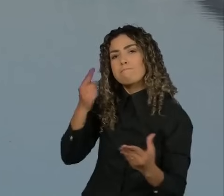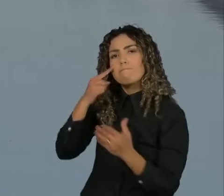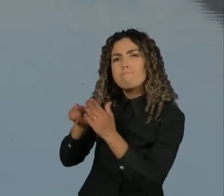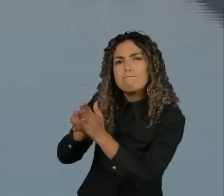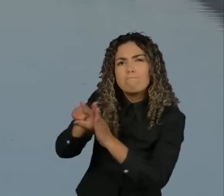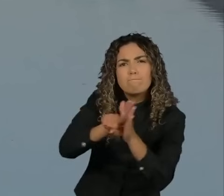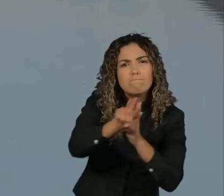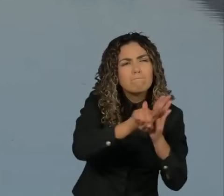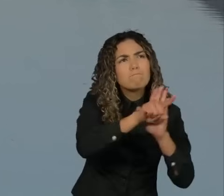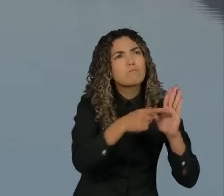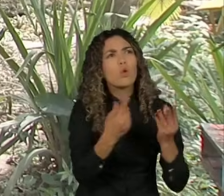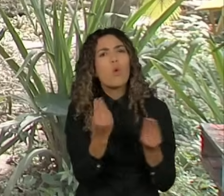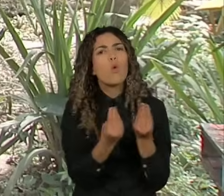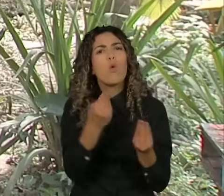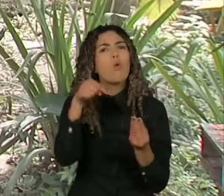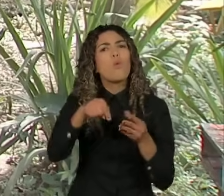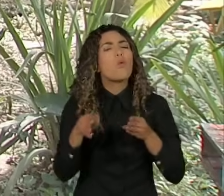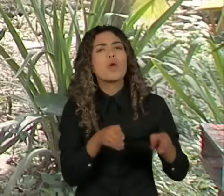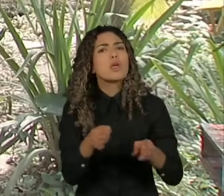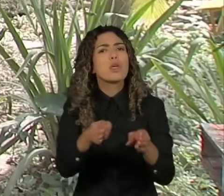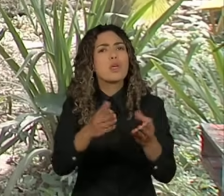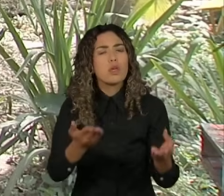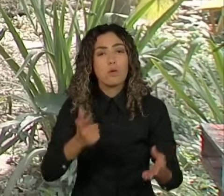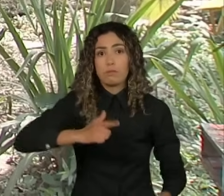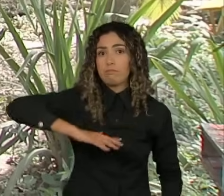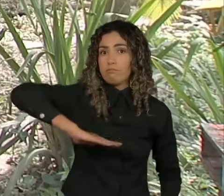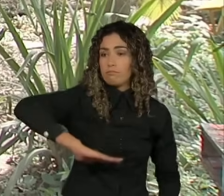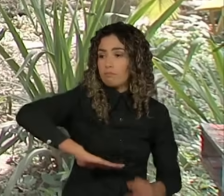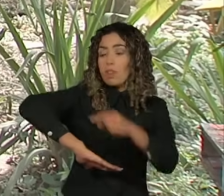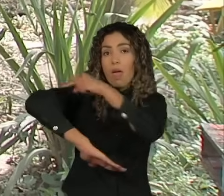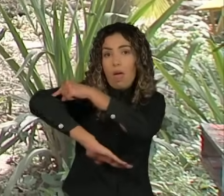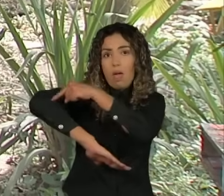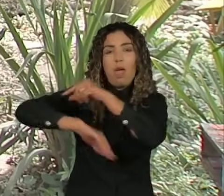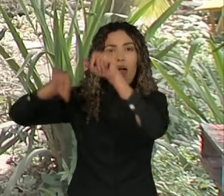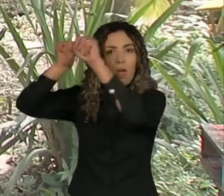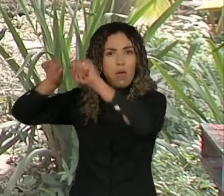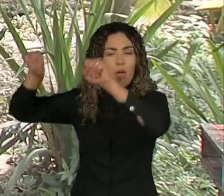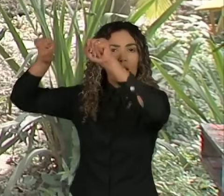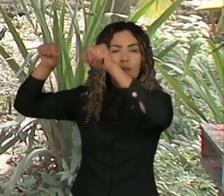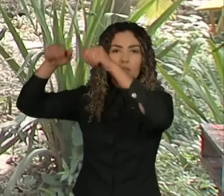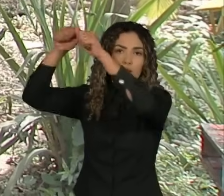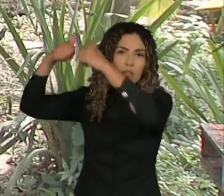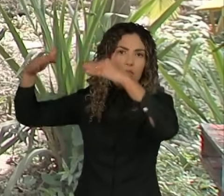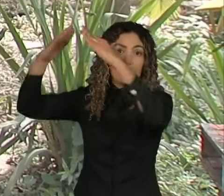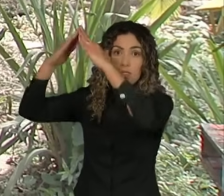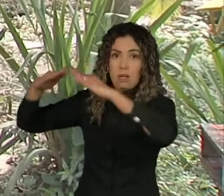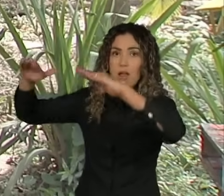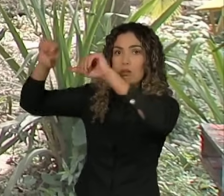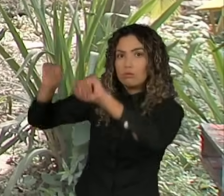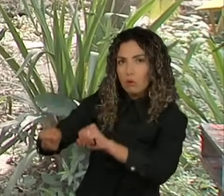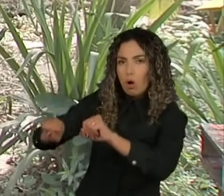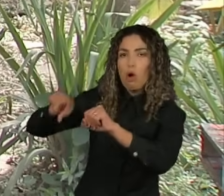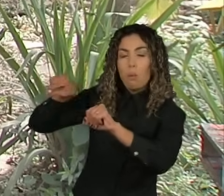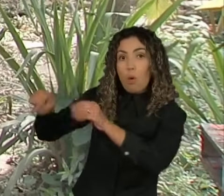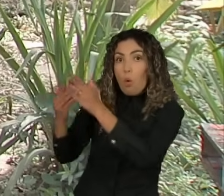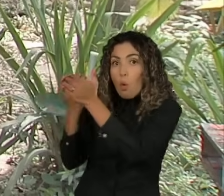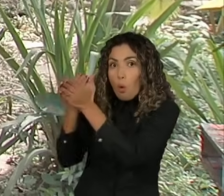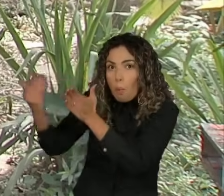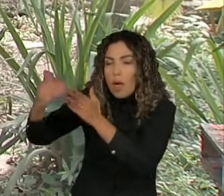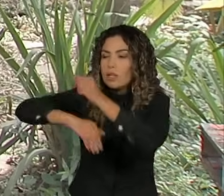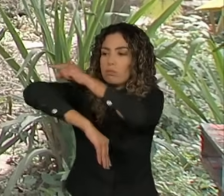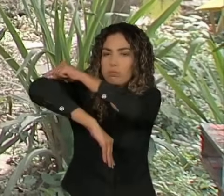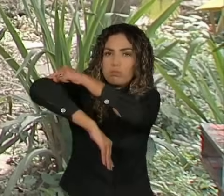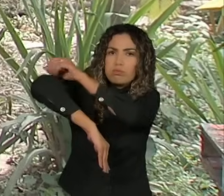Tietê. Ele nasce limpo em Salesópolis, dá uma pioradinha já em Biritiba-Mirim, em Mogi tá bem